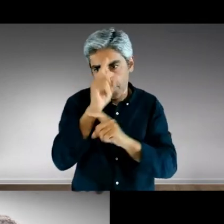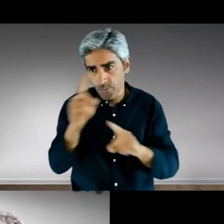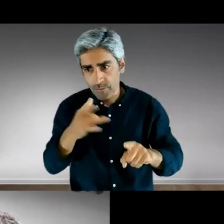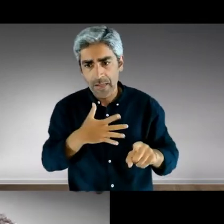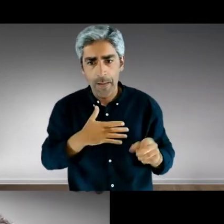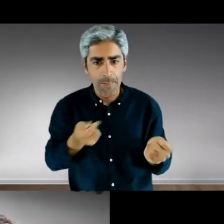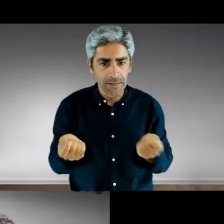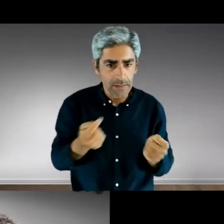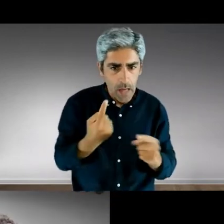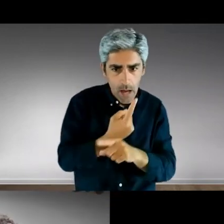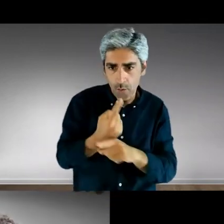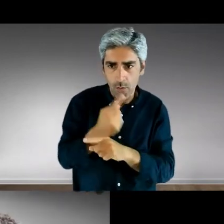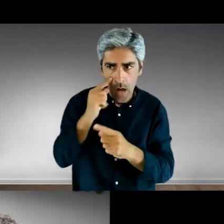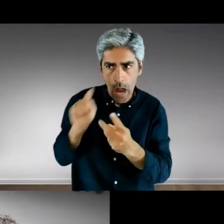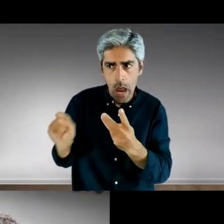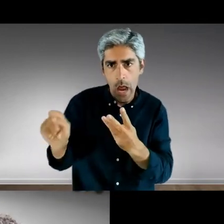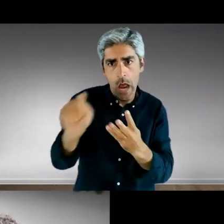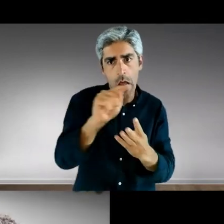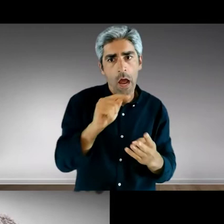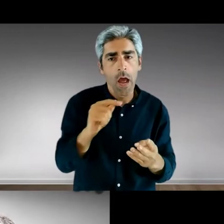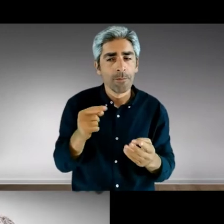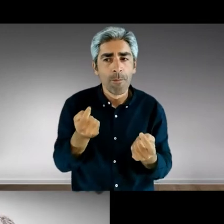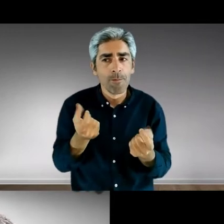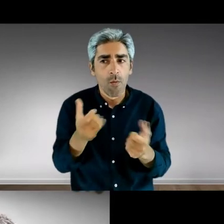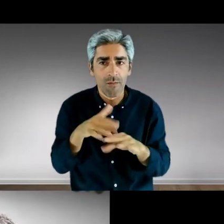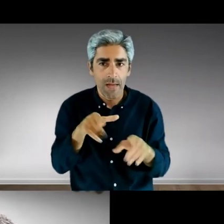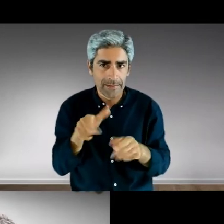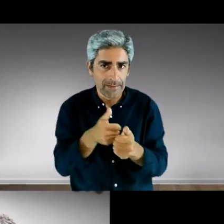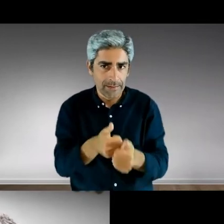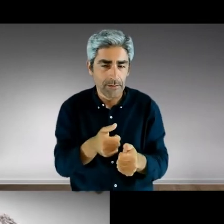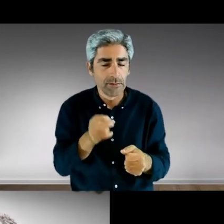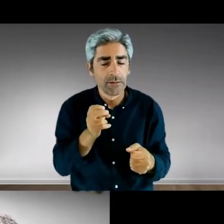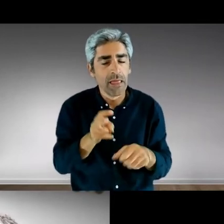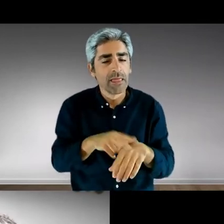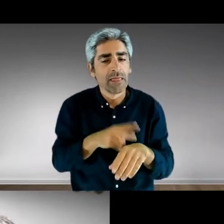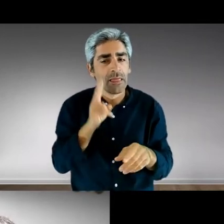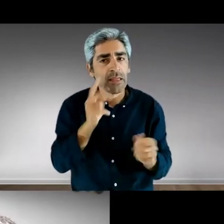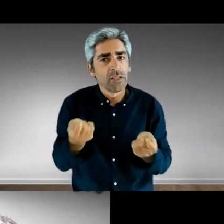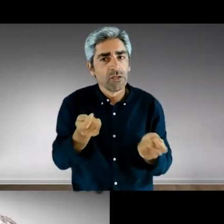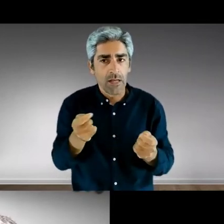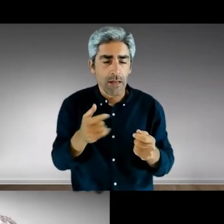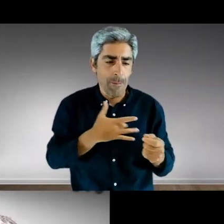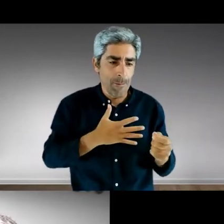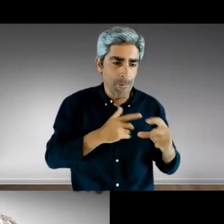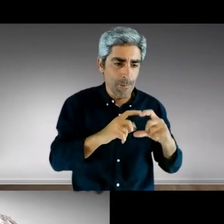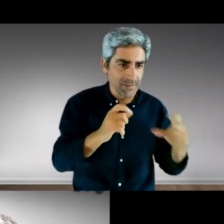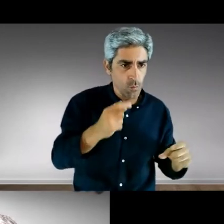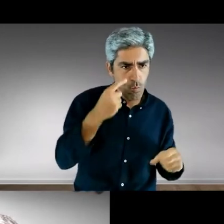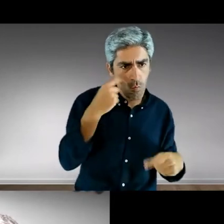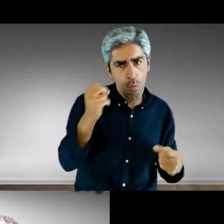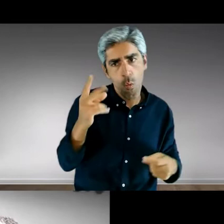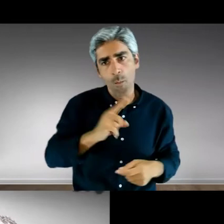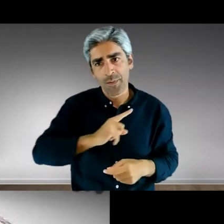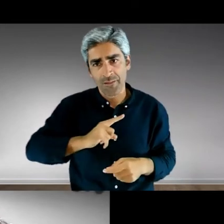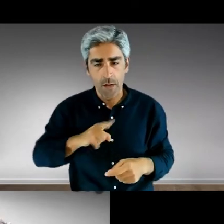empresários, com dirigentes de empresas, quer sejam públicas, quer sejam privadas, que é um trabalho muitas vezes